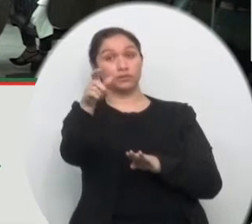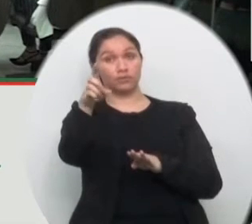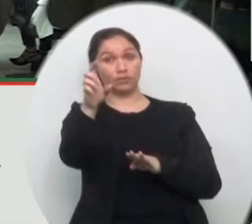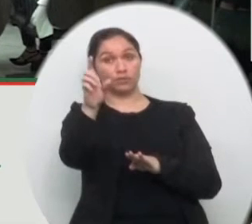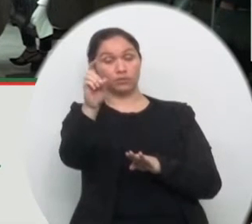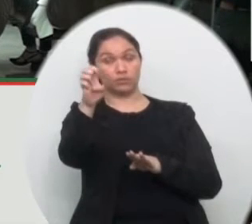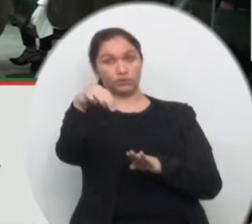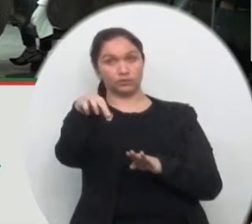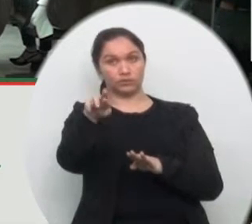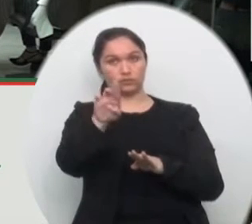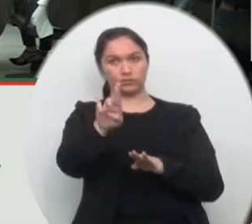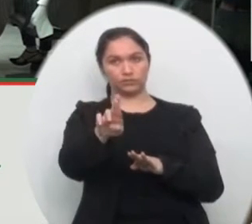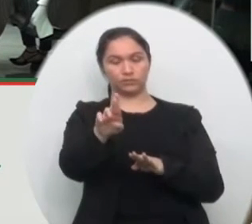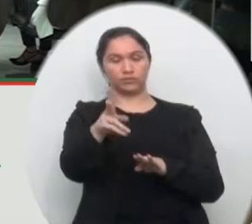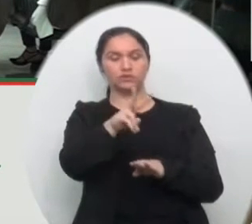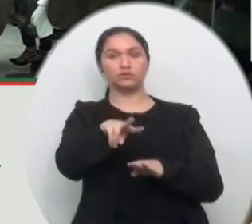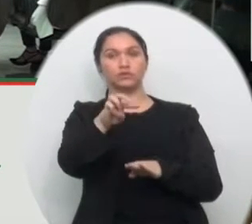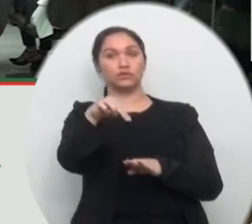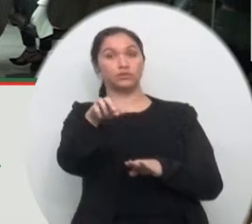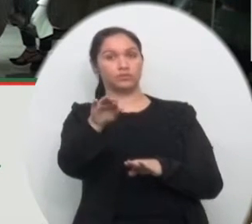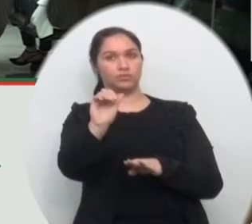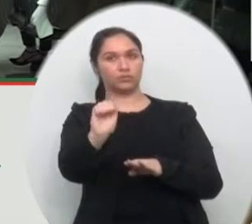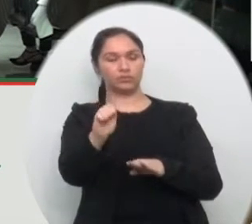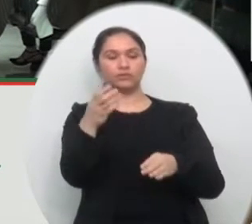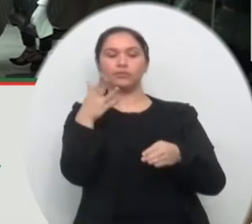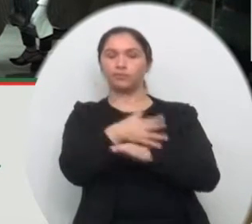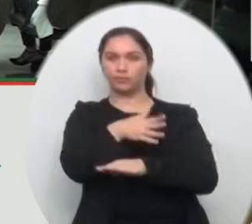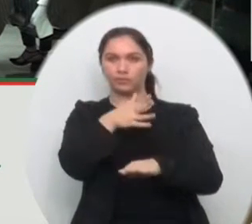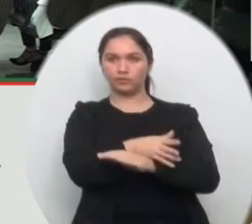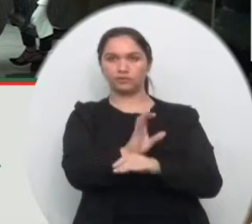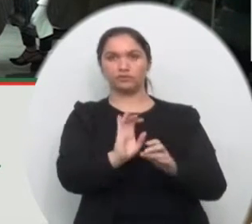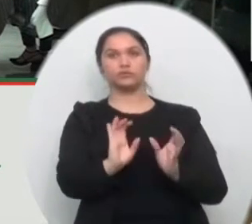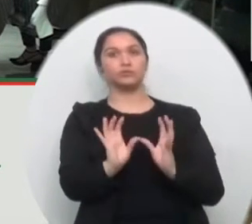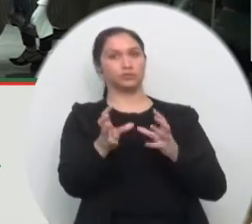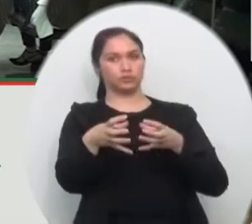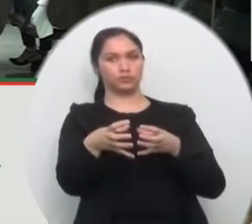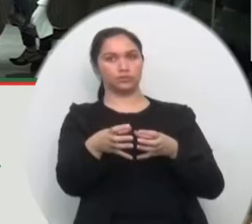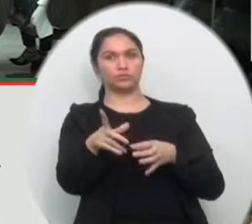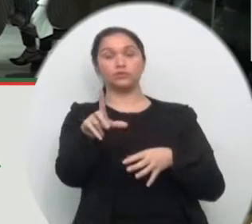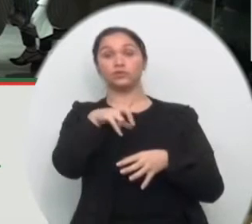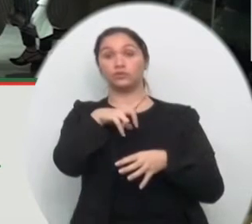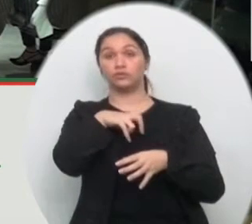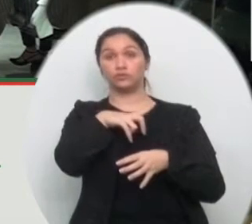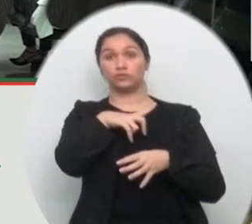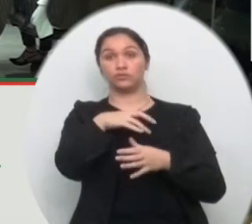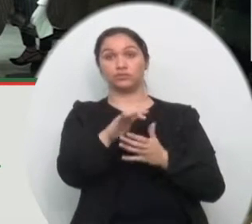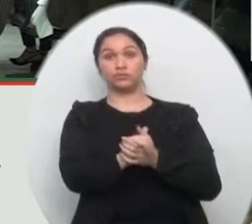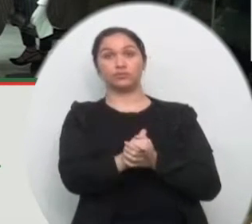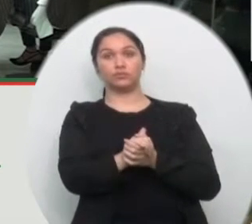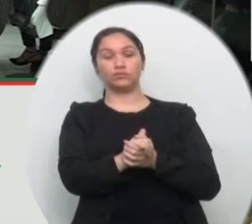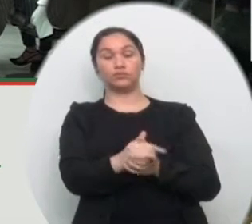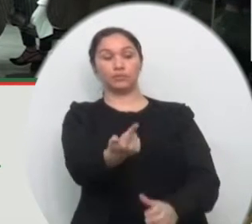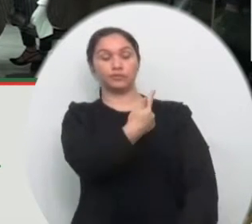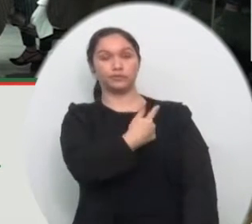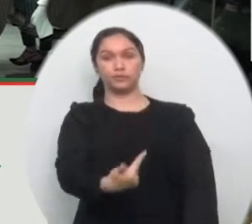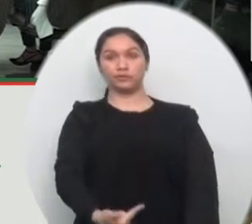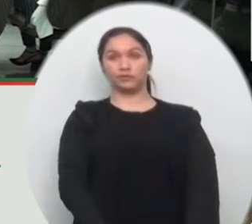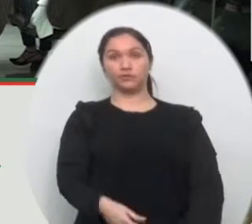parte do Conselho, onde ele é composto por parte governamental e não